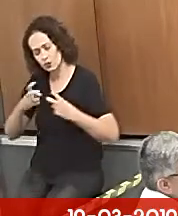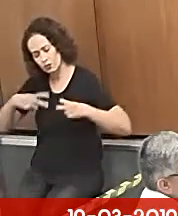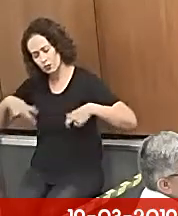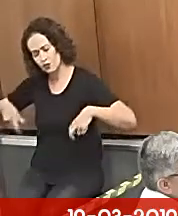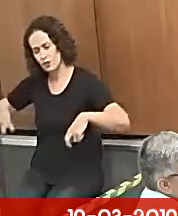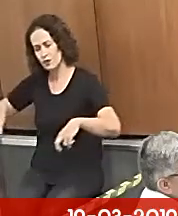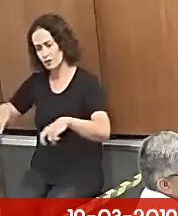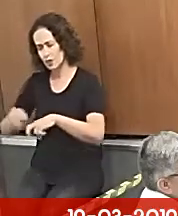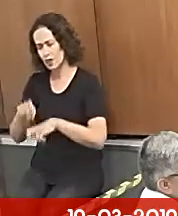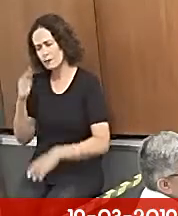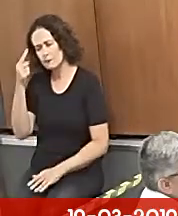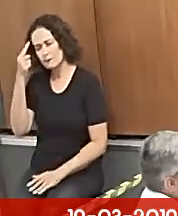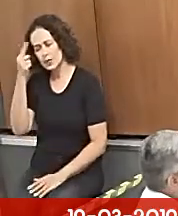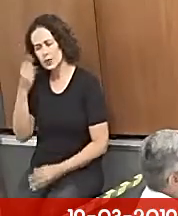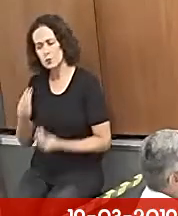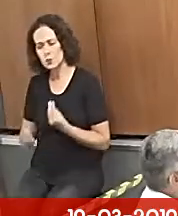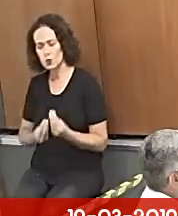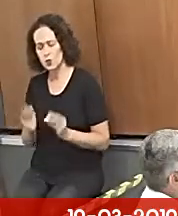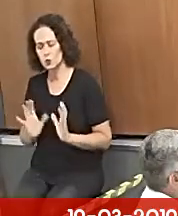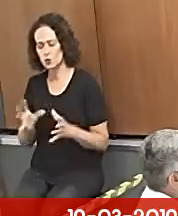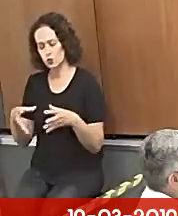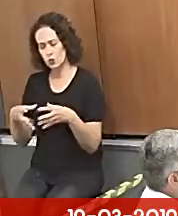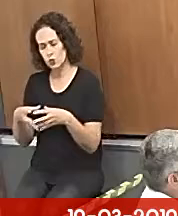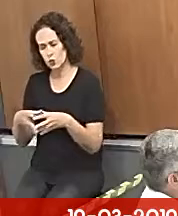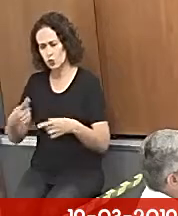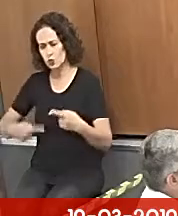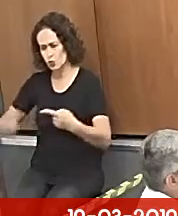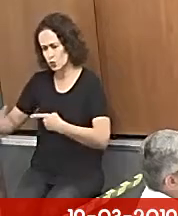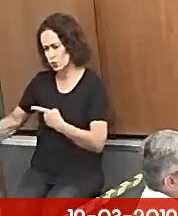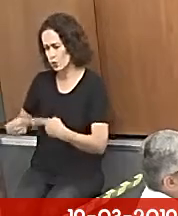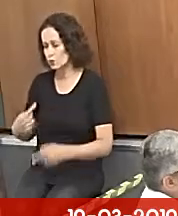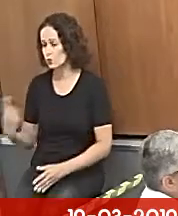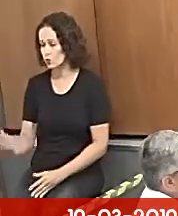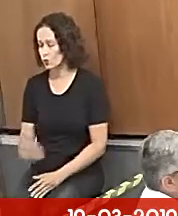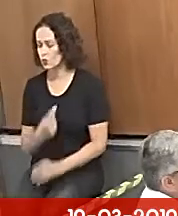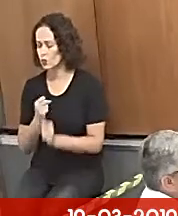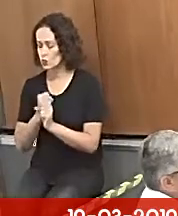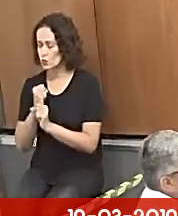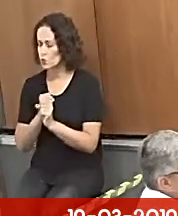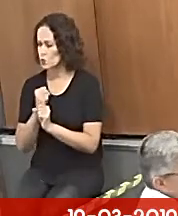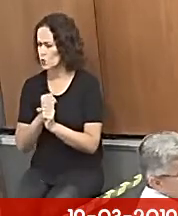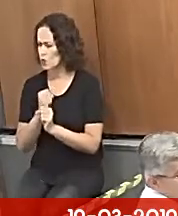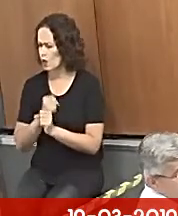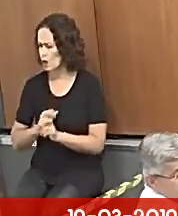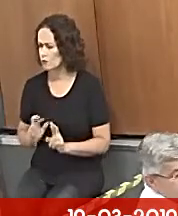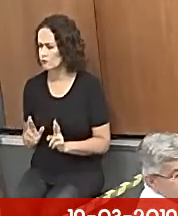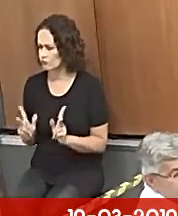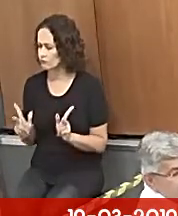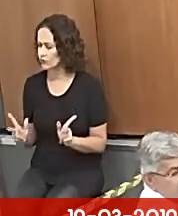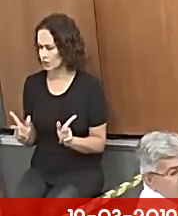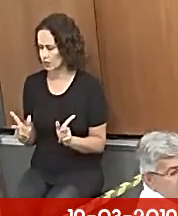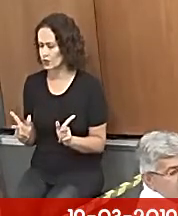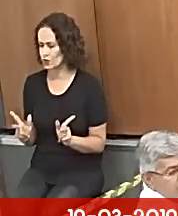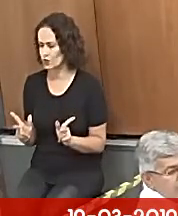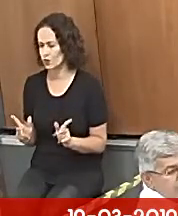no trabalho da comissão que eu penso que nós estamos num ano atípico né até porque nós estamos no